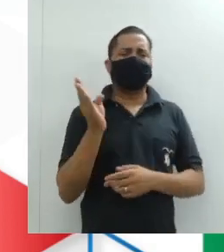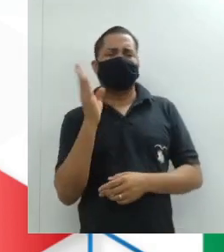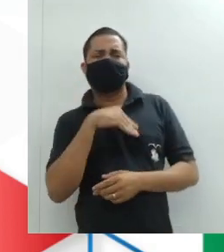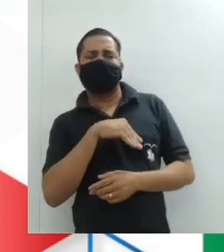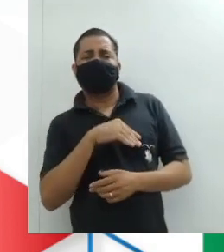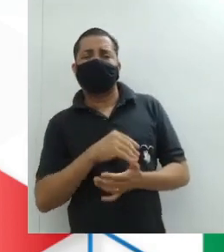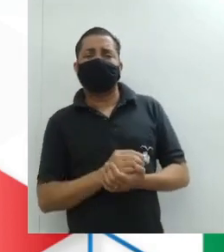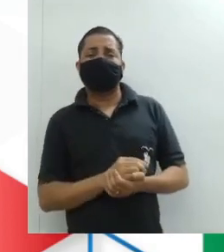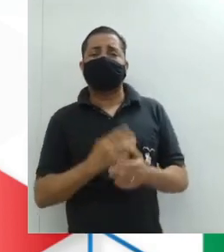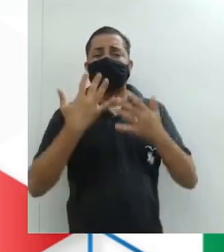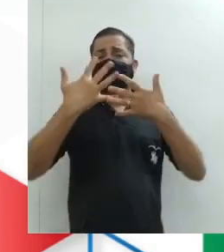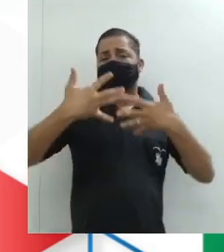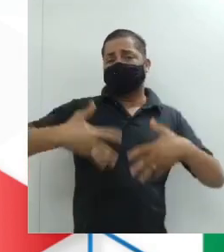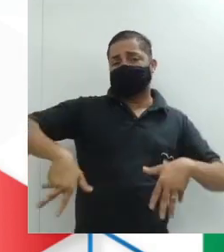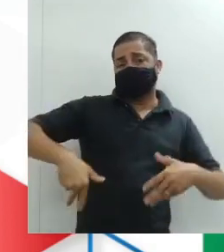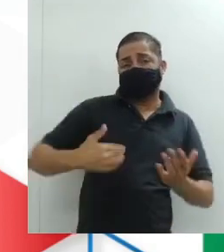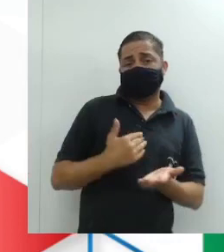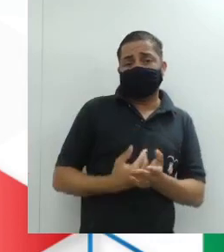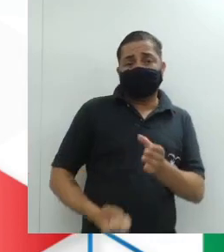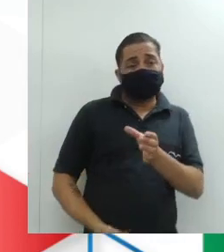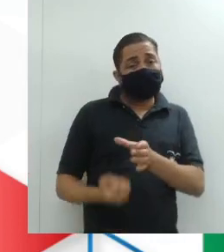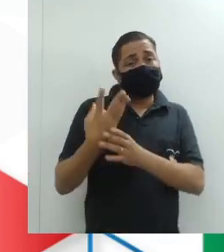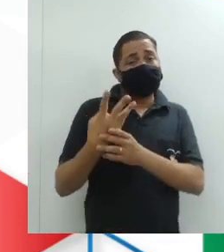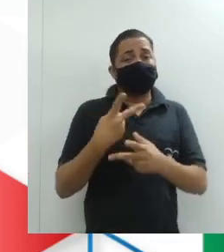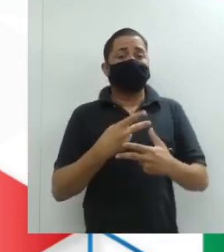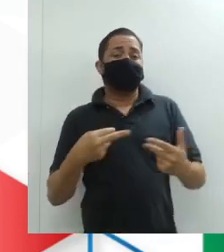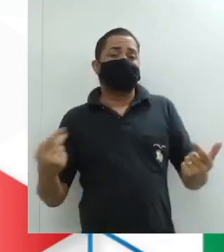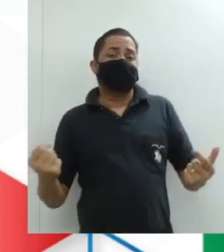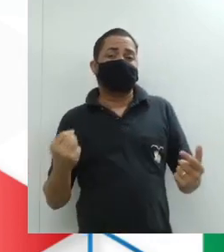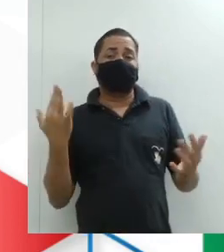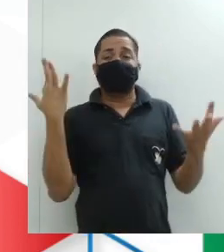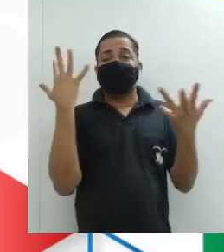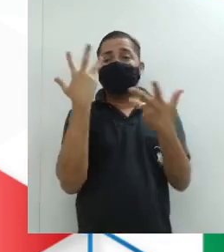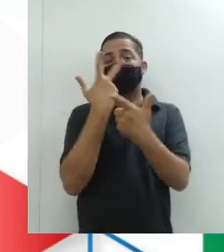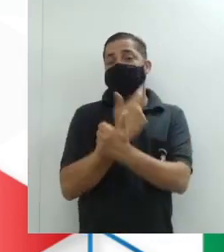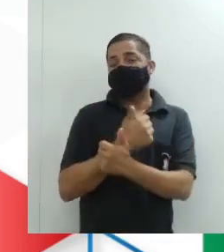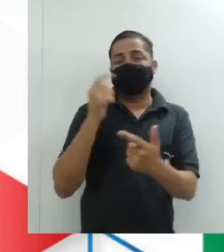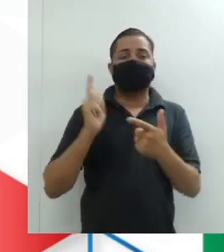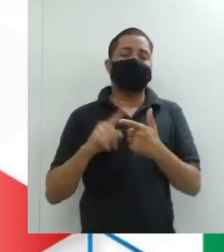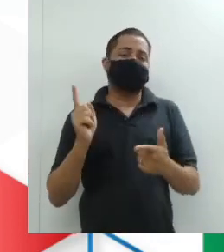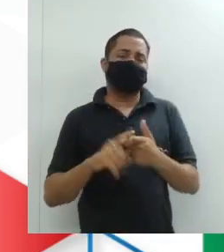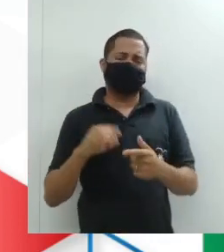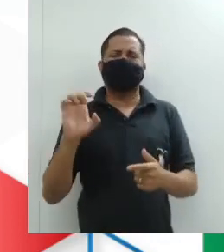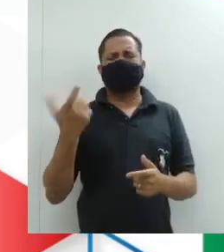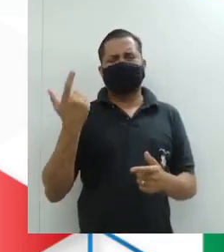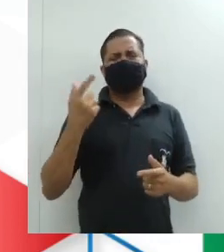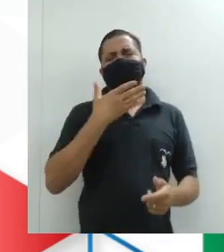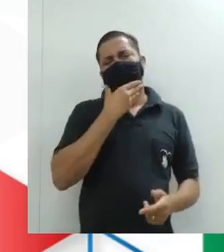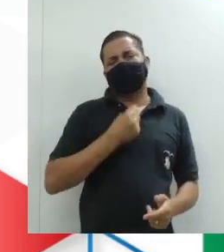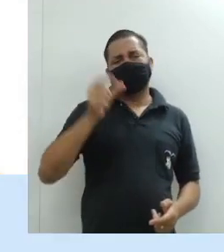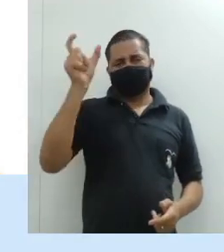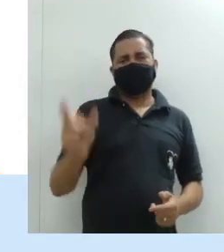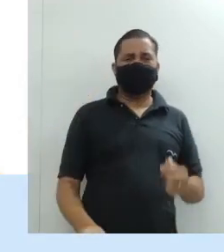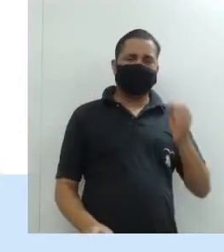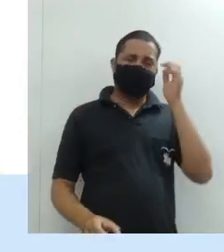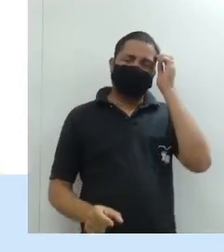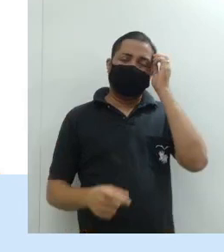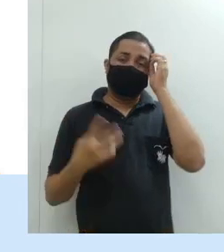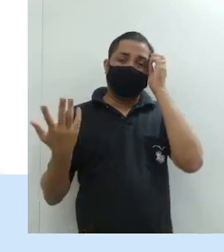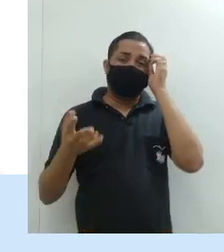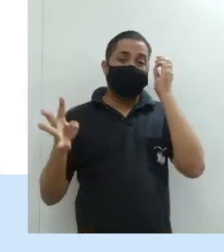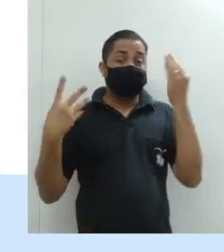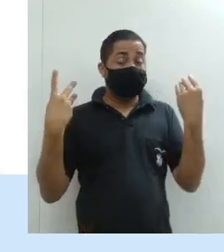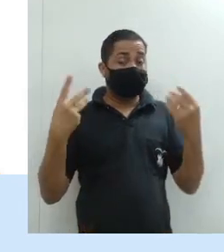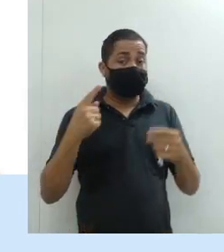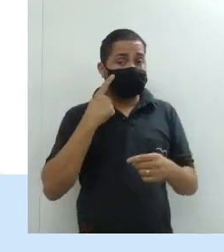a natureza, a origem das coisas, a beleza e, claro, sobre o homem. Então, prestem bem atenção. Olhando